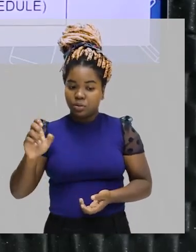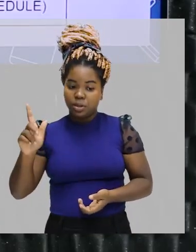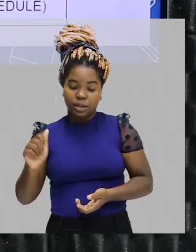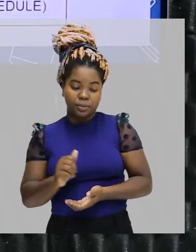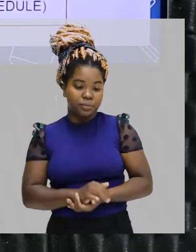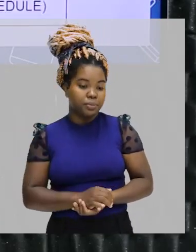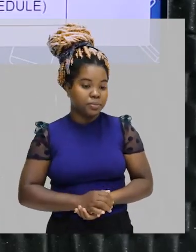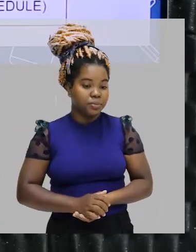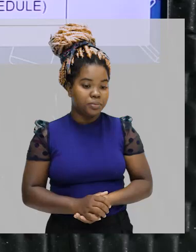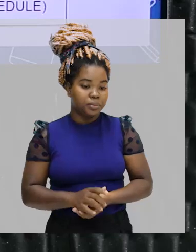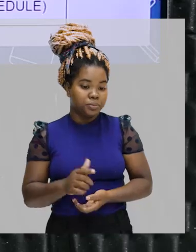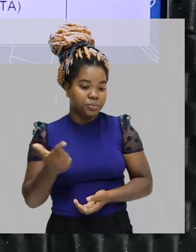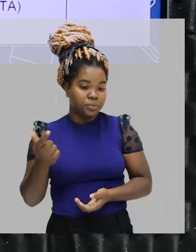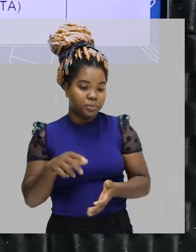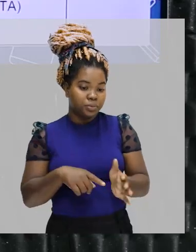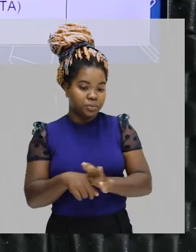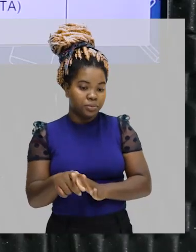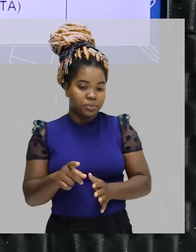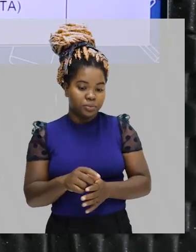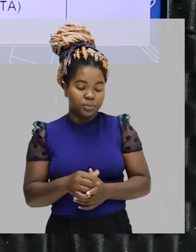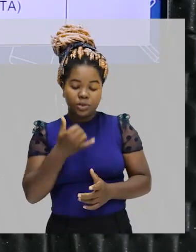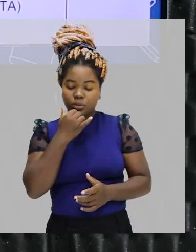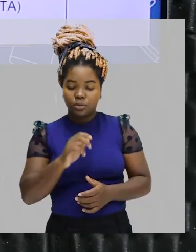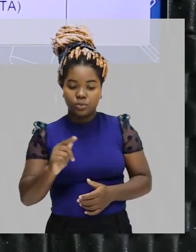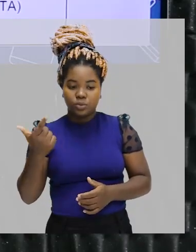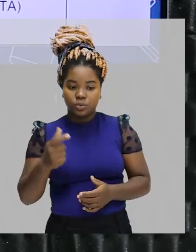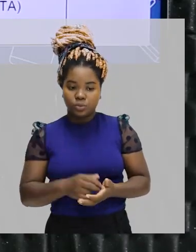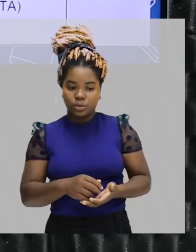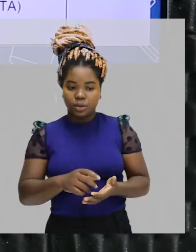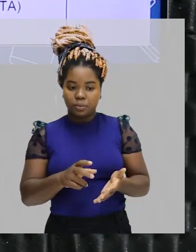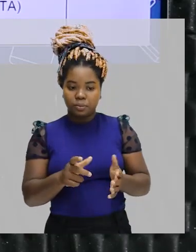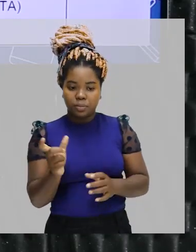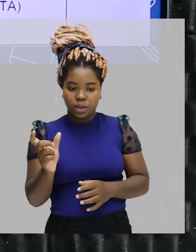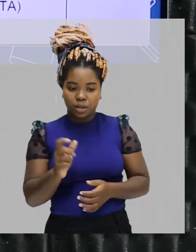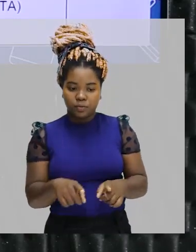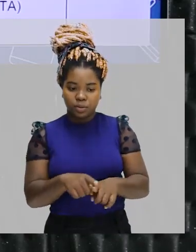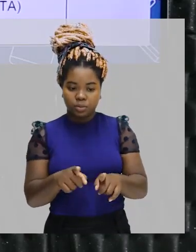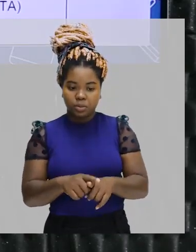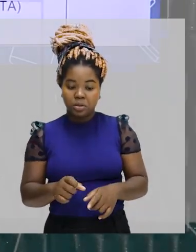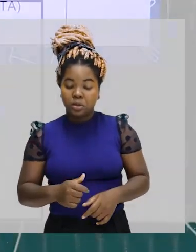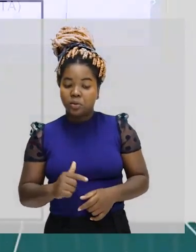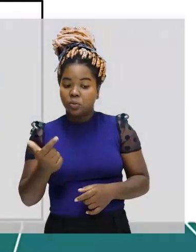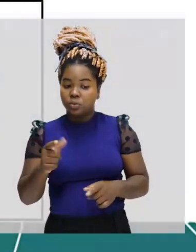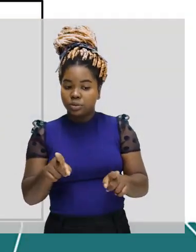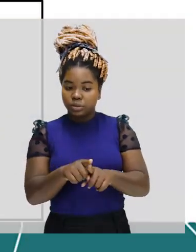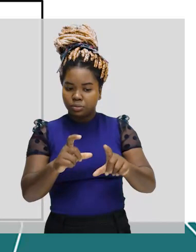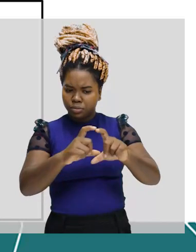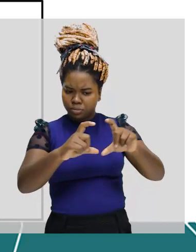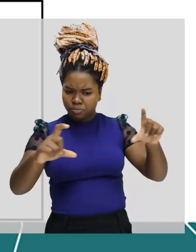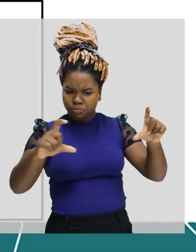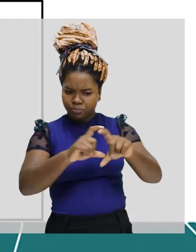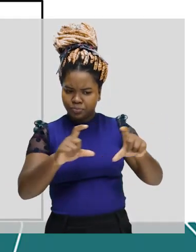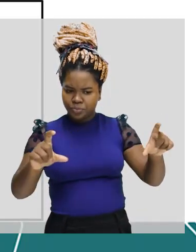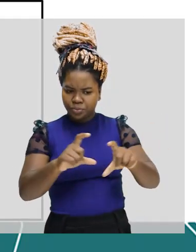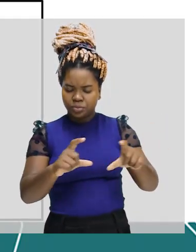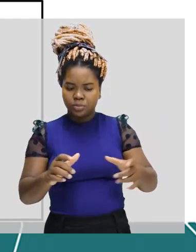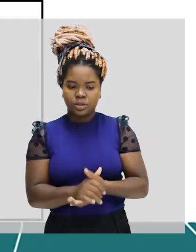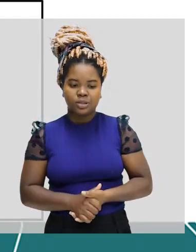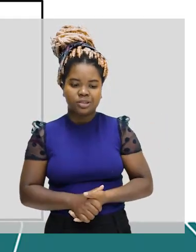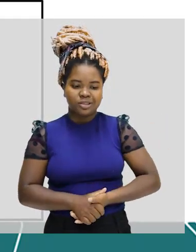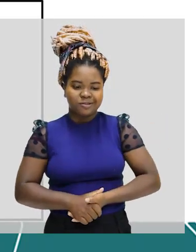bom? Falamos já de tempo, e aqui tem algumas expressões que nós podemos destacar também considerando